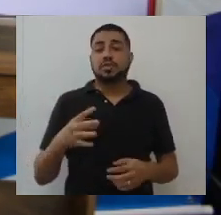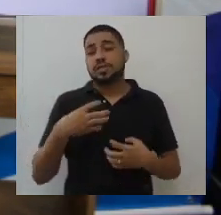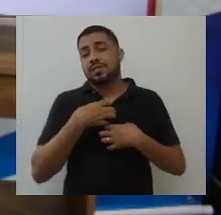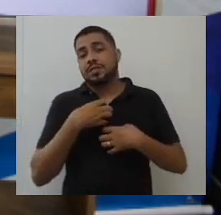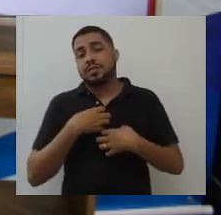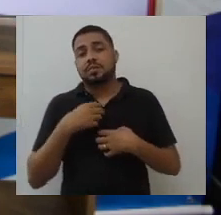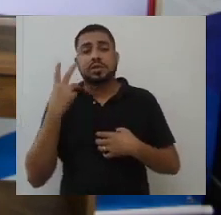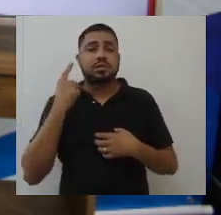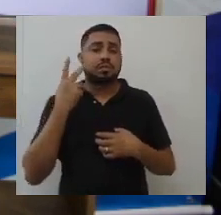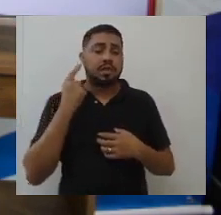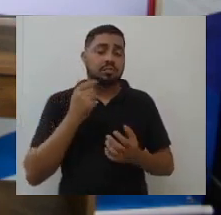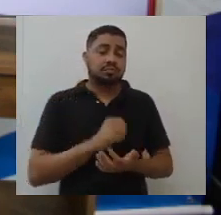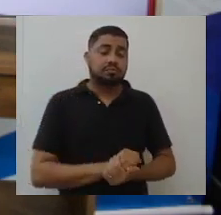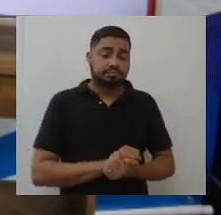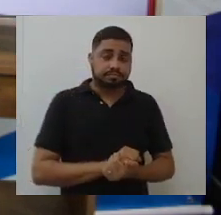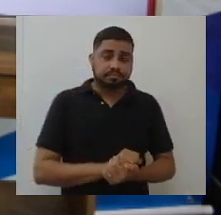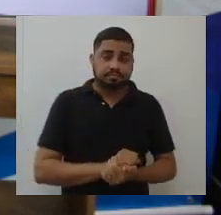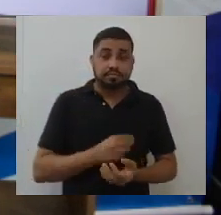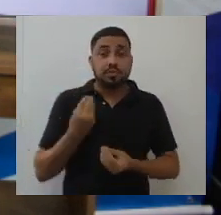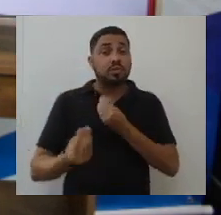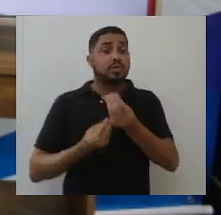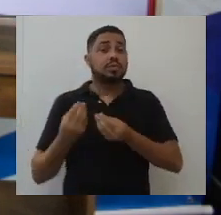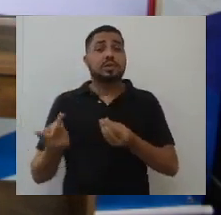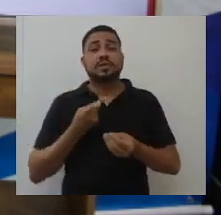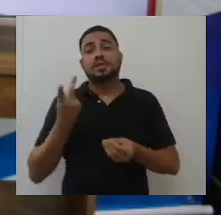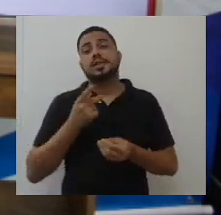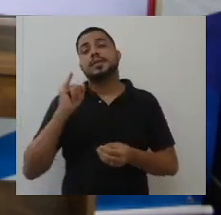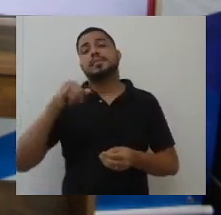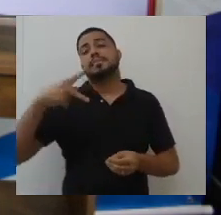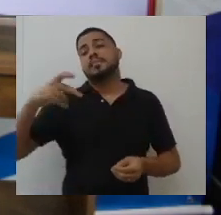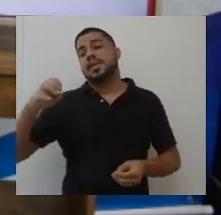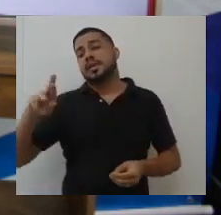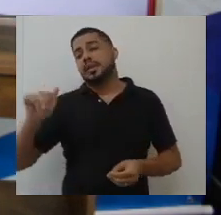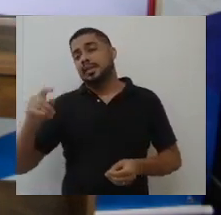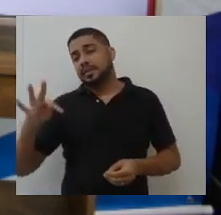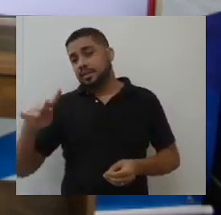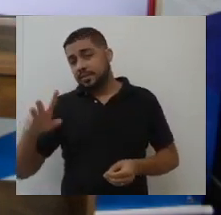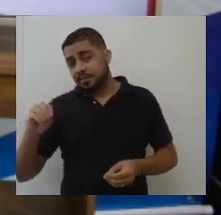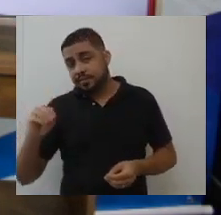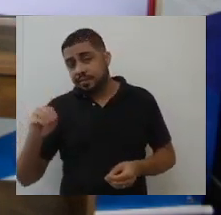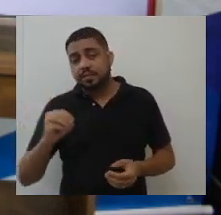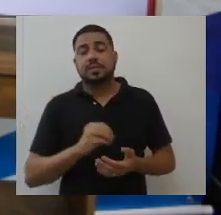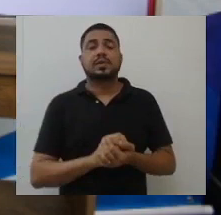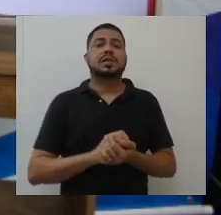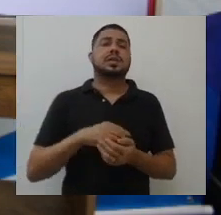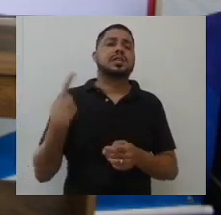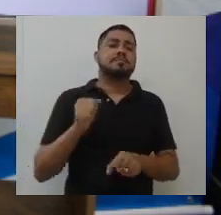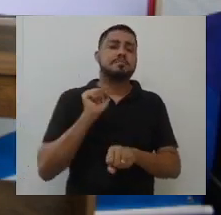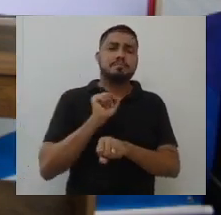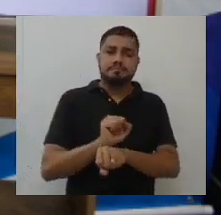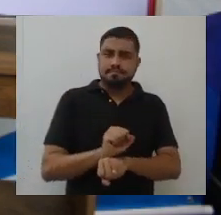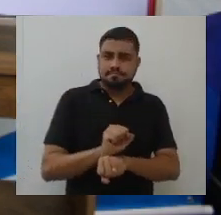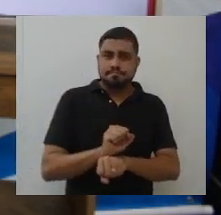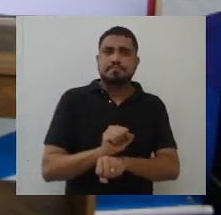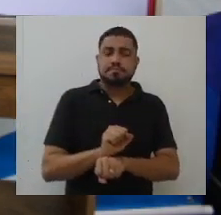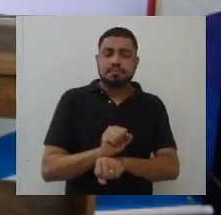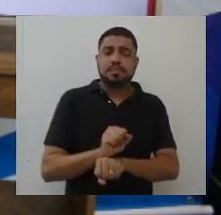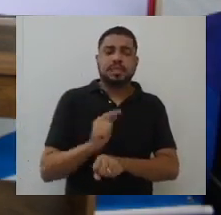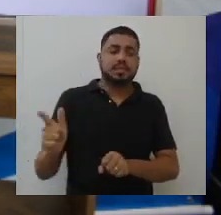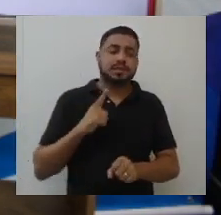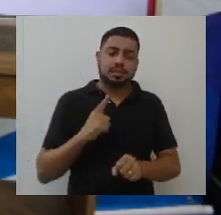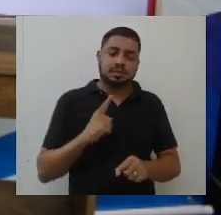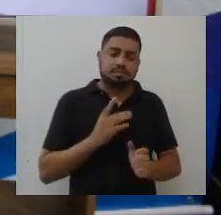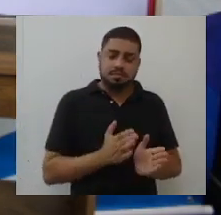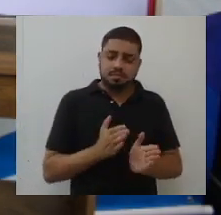Ana Clara. Vê só, como a gente está falando de imperativo, a gente espera, é uma ordem, a